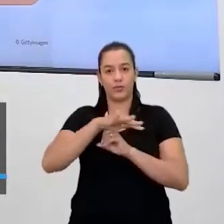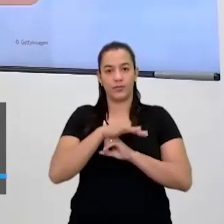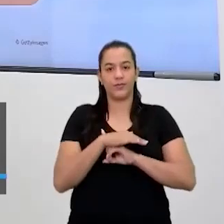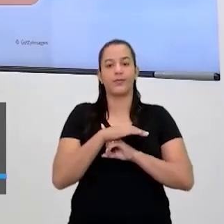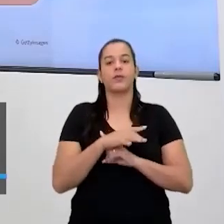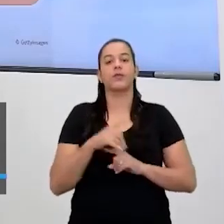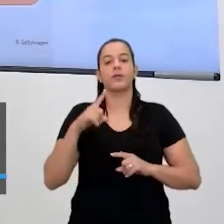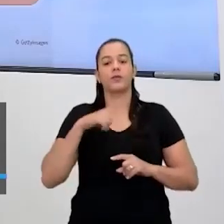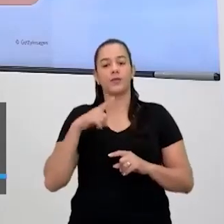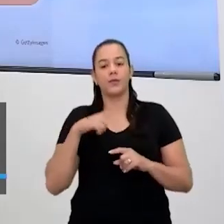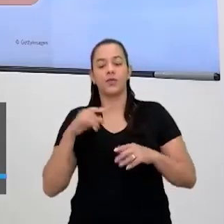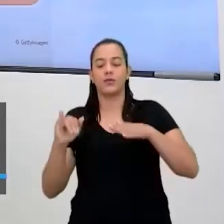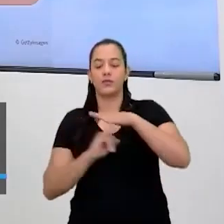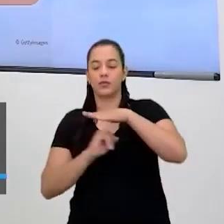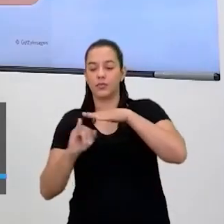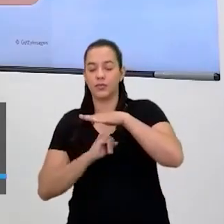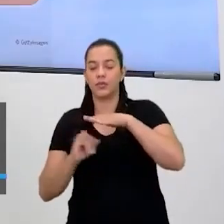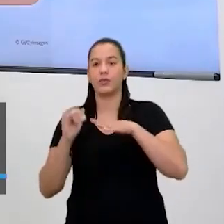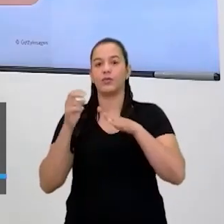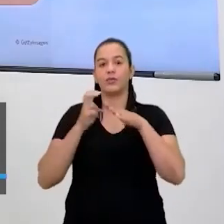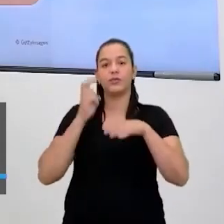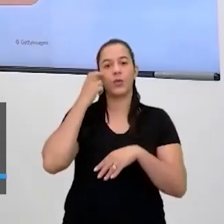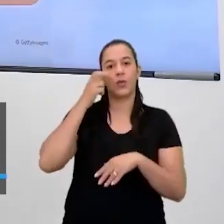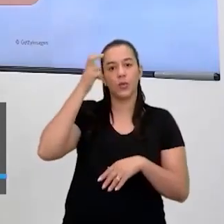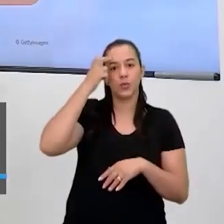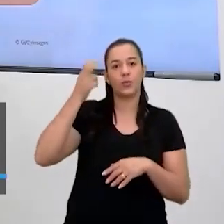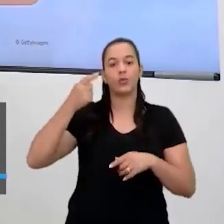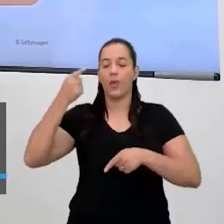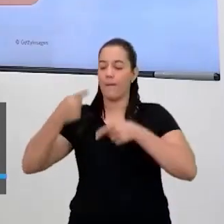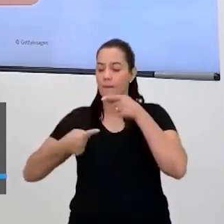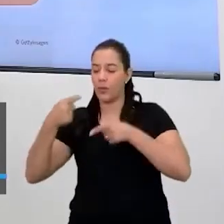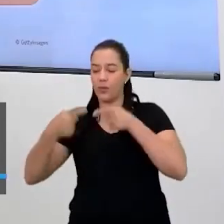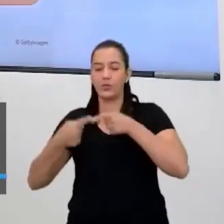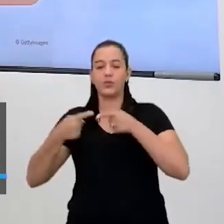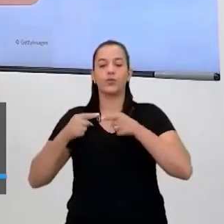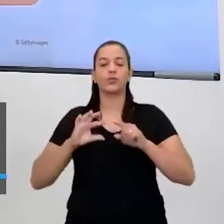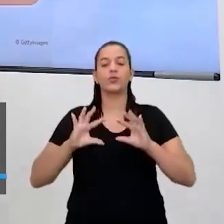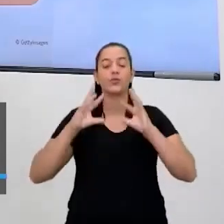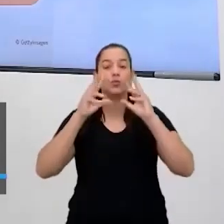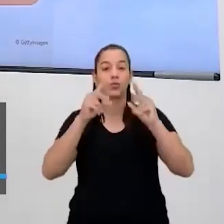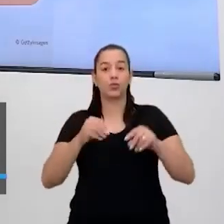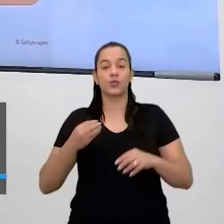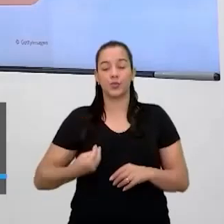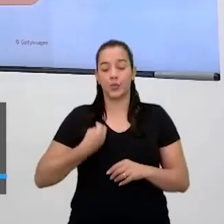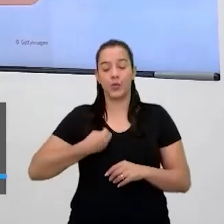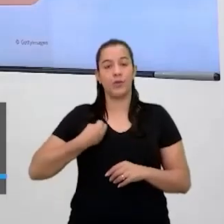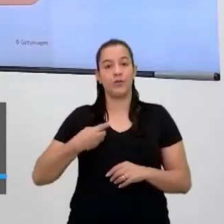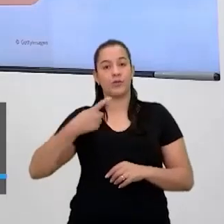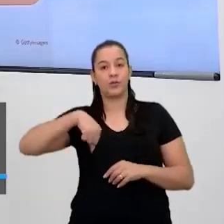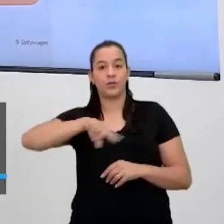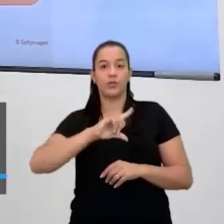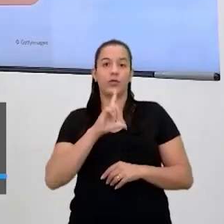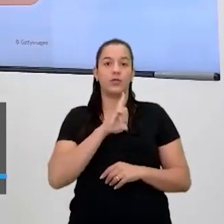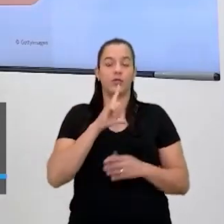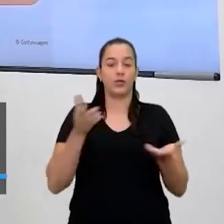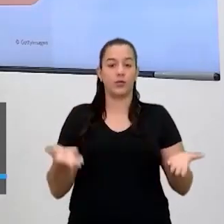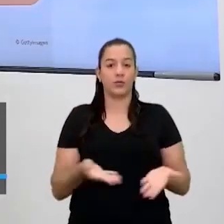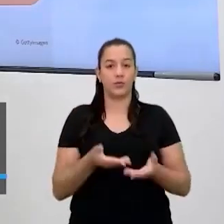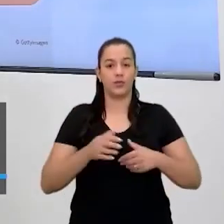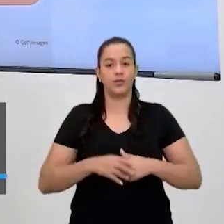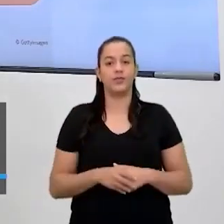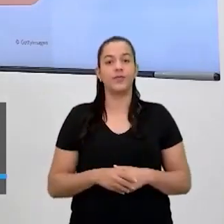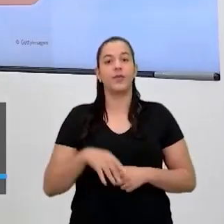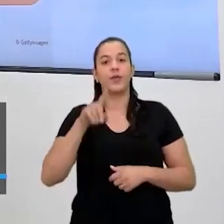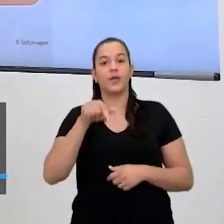as instituições, com a cultura, com a política, enfim, com a vida que nós temos. É uma área